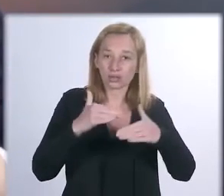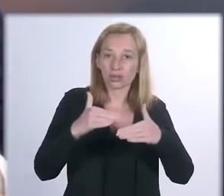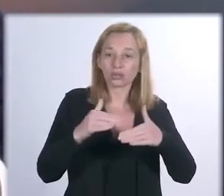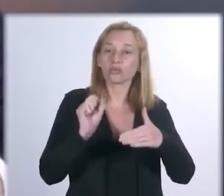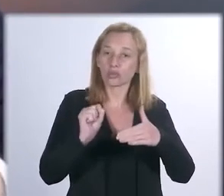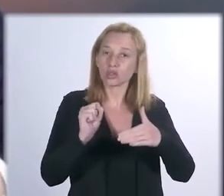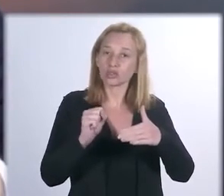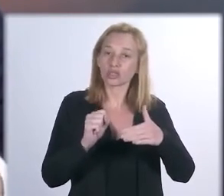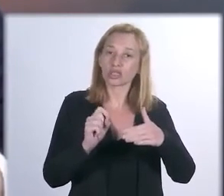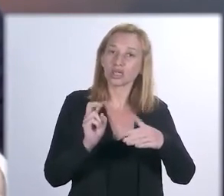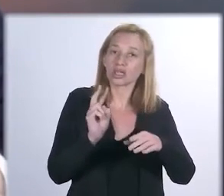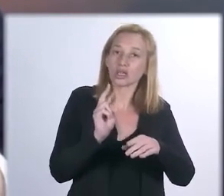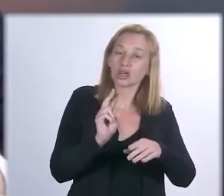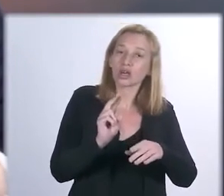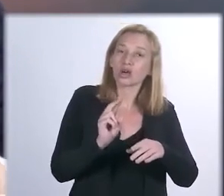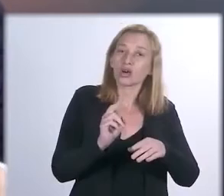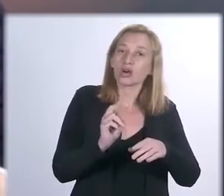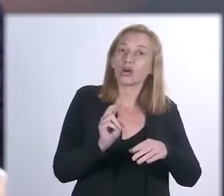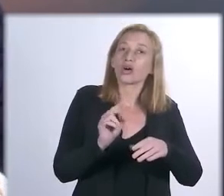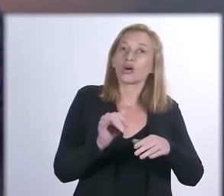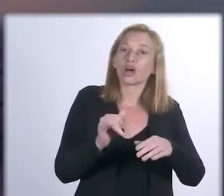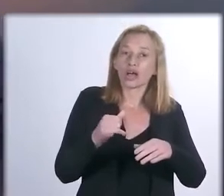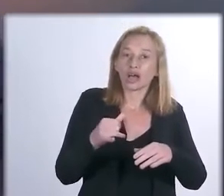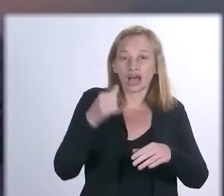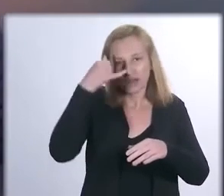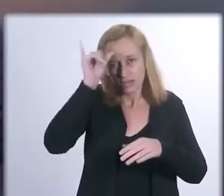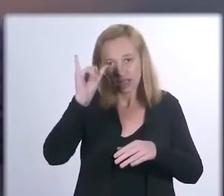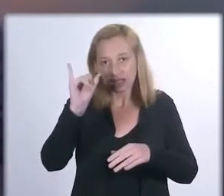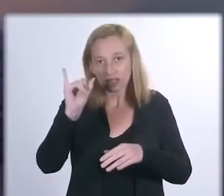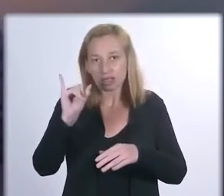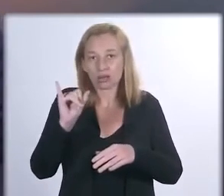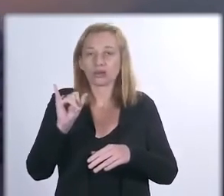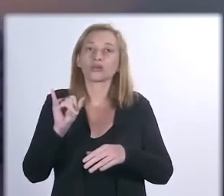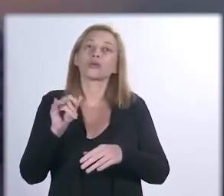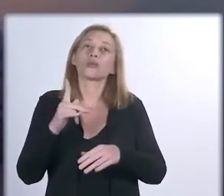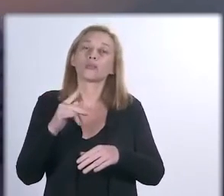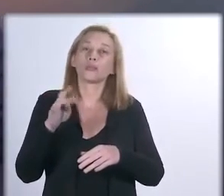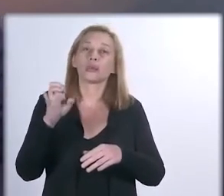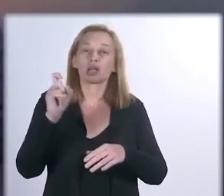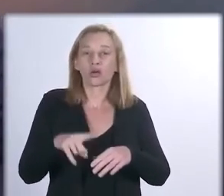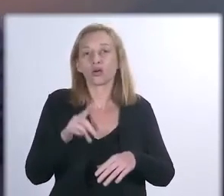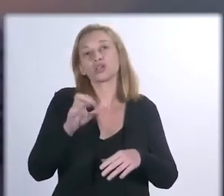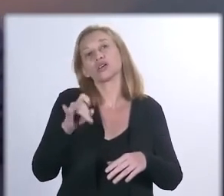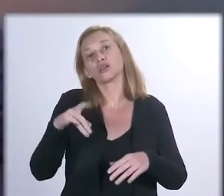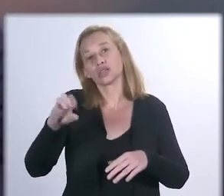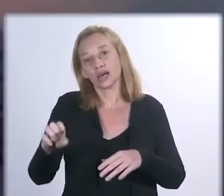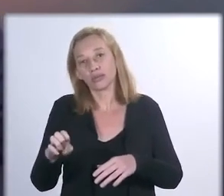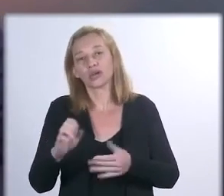Alzheimer precoce, de início precoce, e até aquele Alzheimer senil, né, em pacientes com mais de 80 anos de idade.